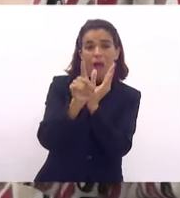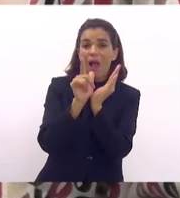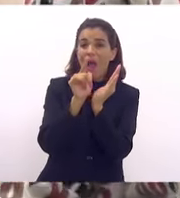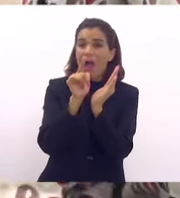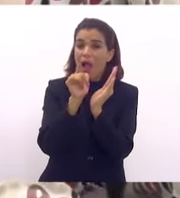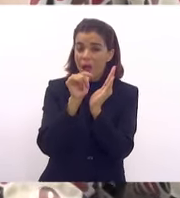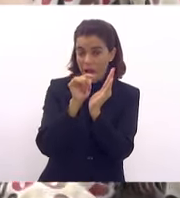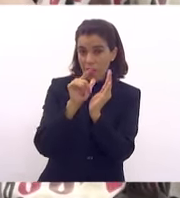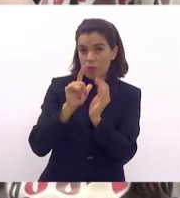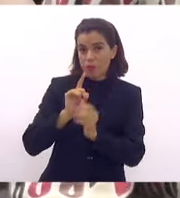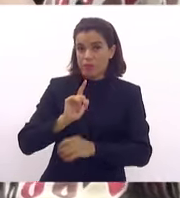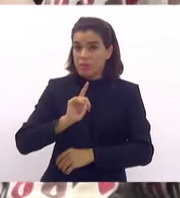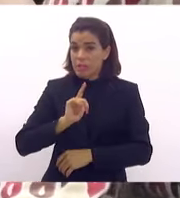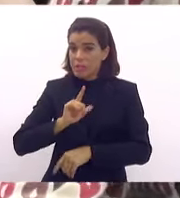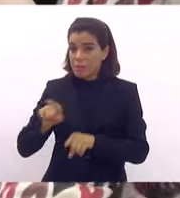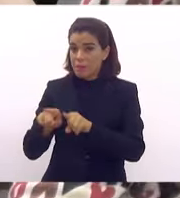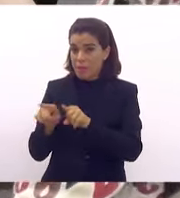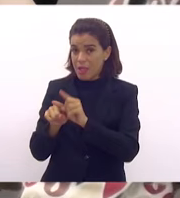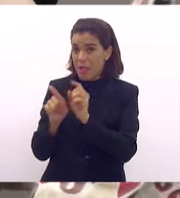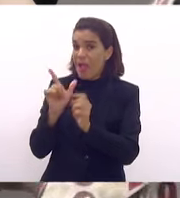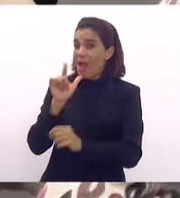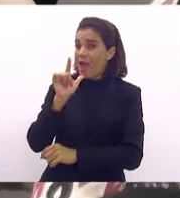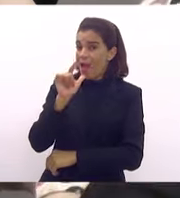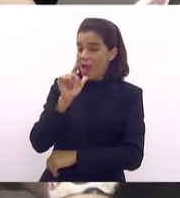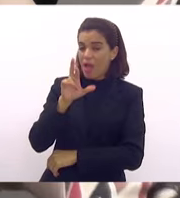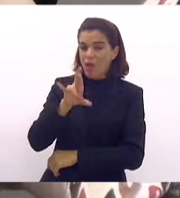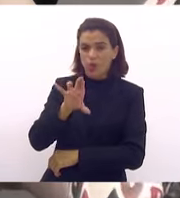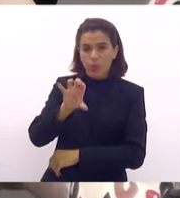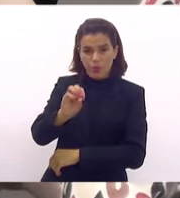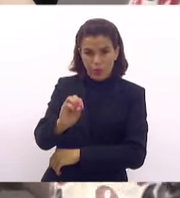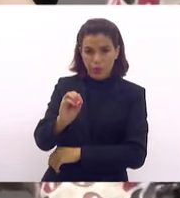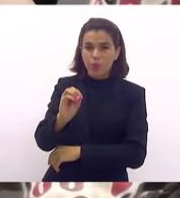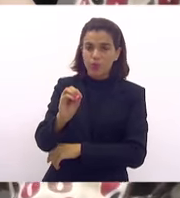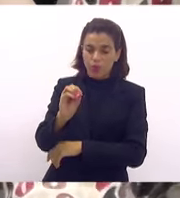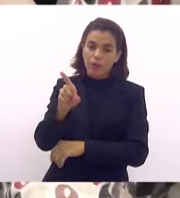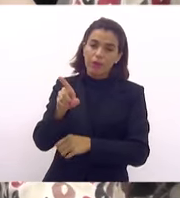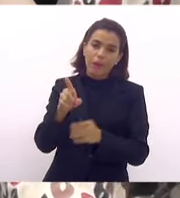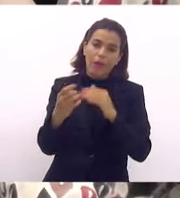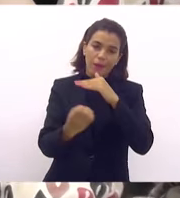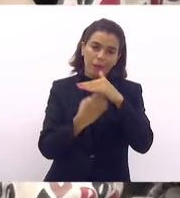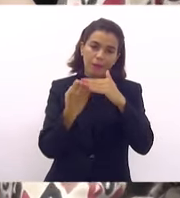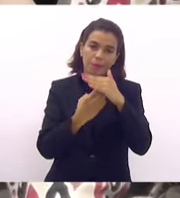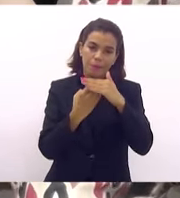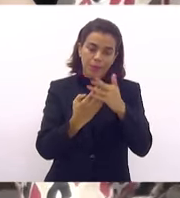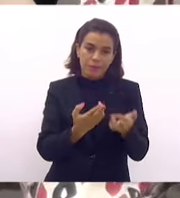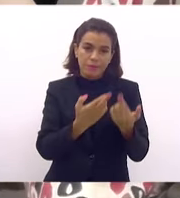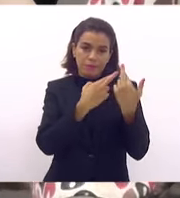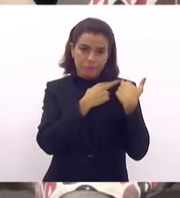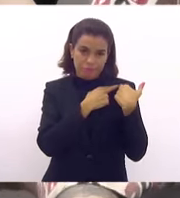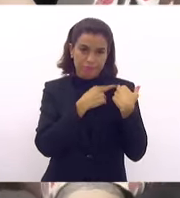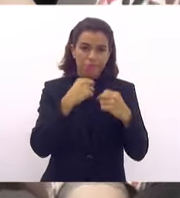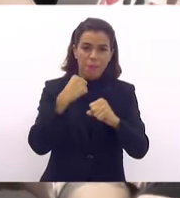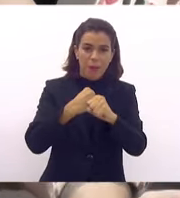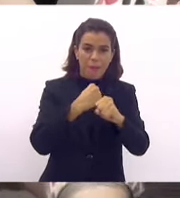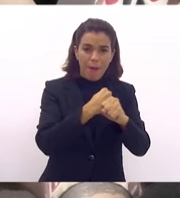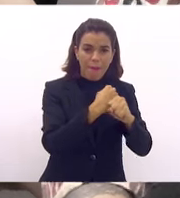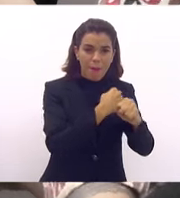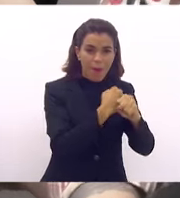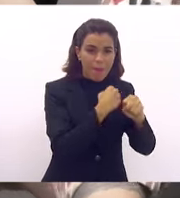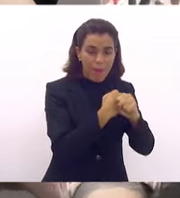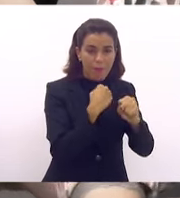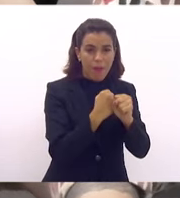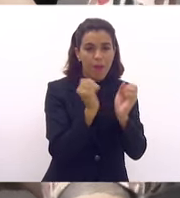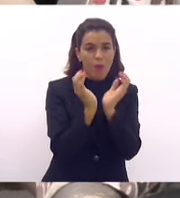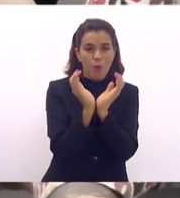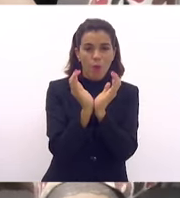e pavimentação, ou seja, Águas do Rio, que é responsável, que é a concessionária responsável de fazer o esgoto lá de Nova Iguaçu, teria que entrar